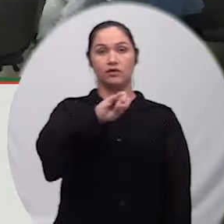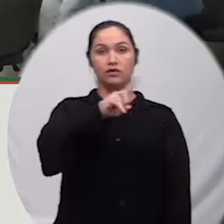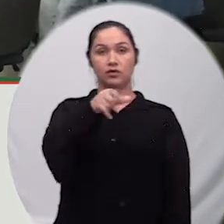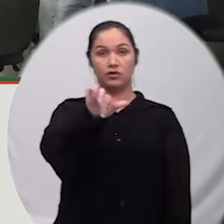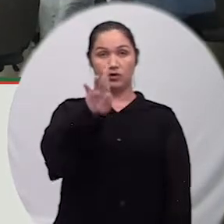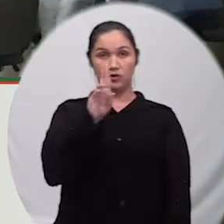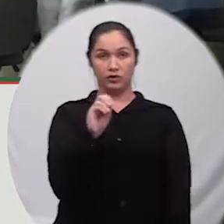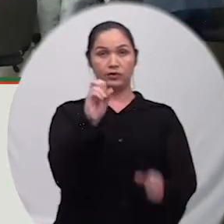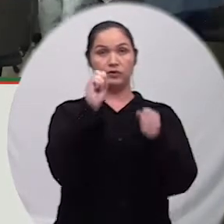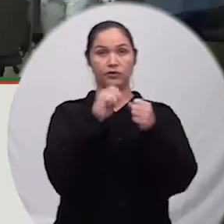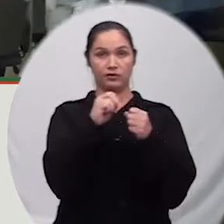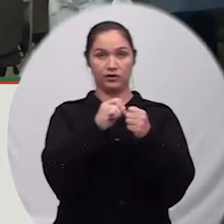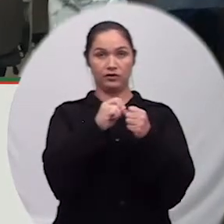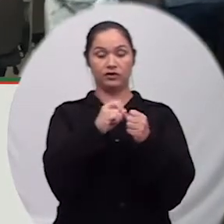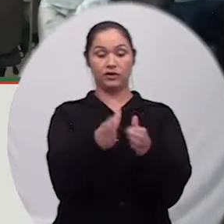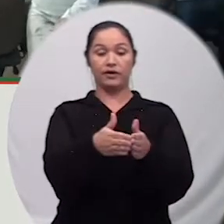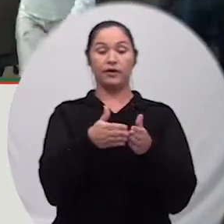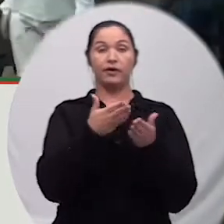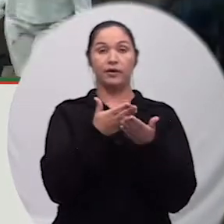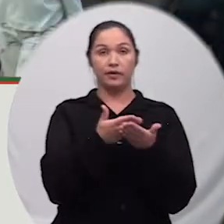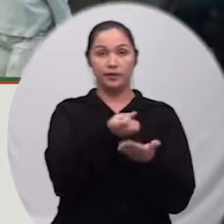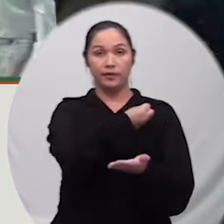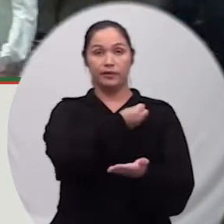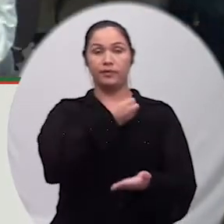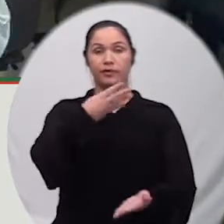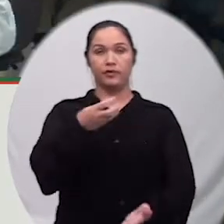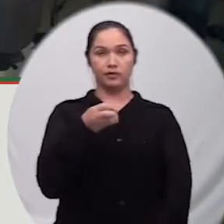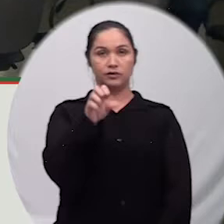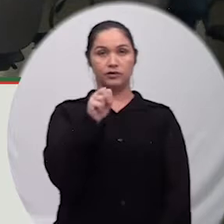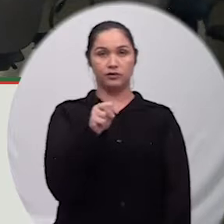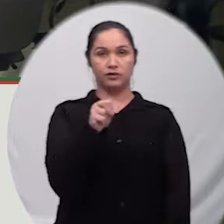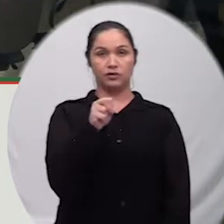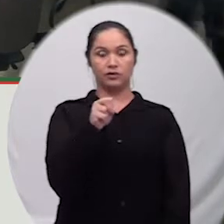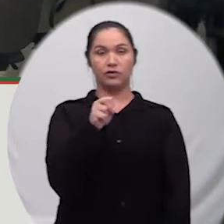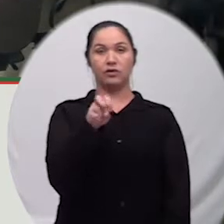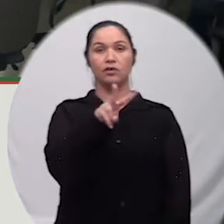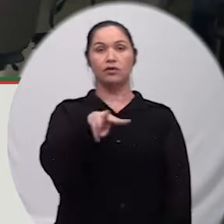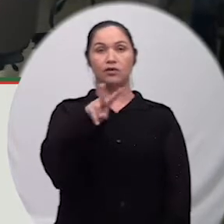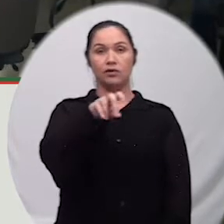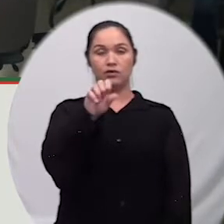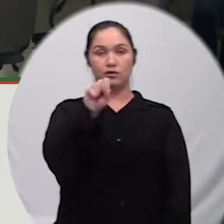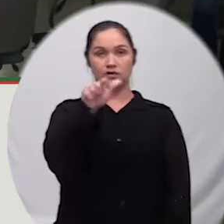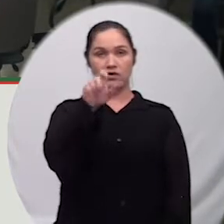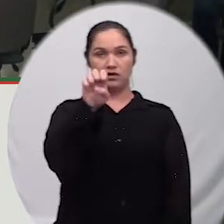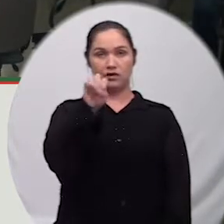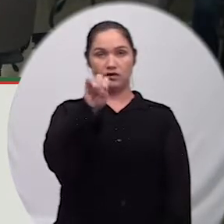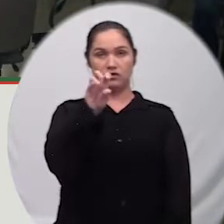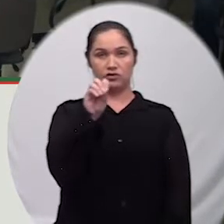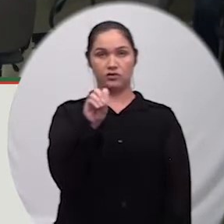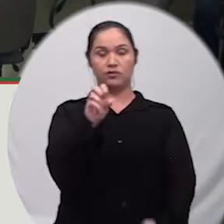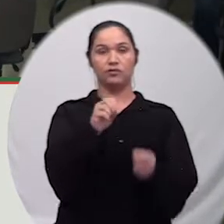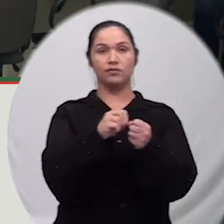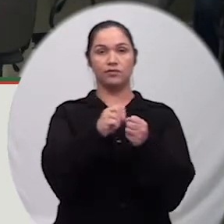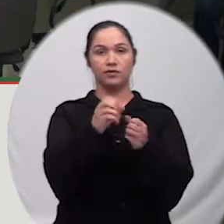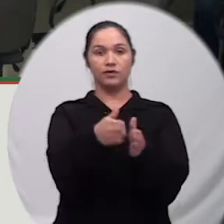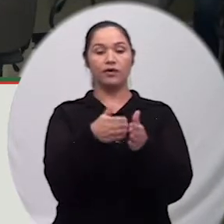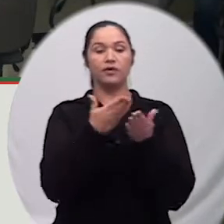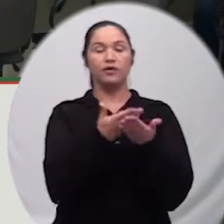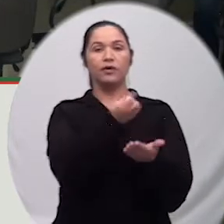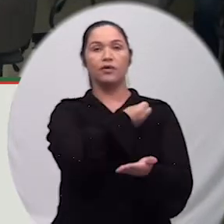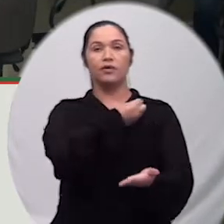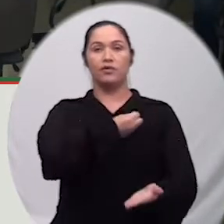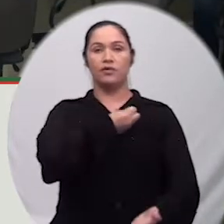Zairo Casagrande. Requerimento número 408/18, de autoria do vereador Salésio Lima. Requerimento número